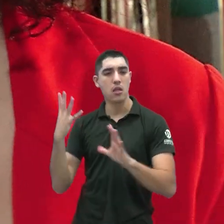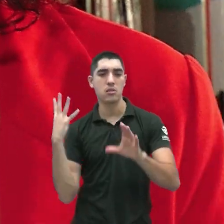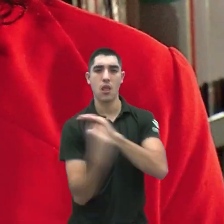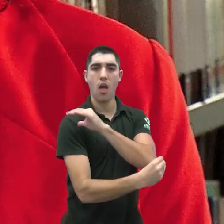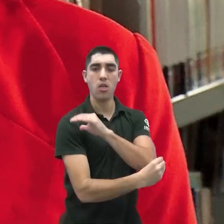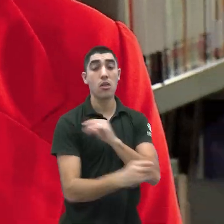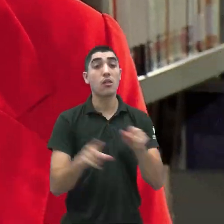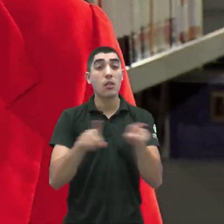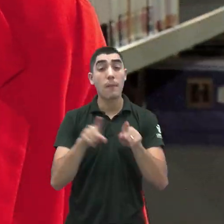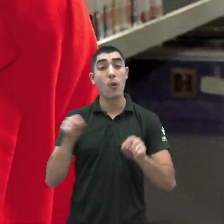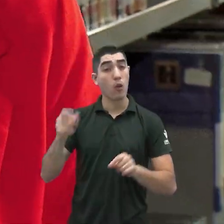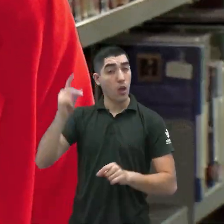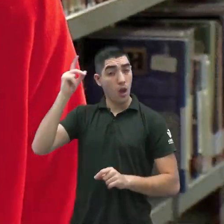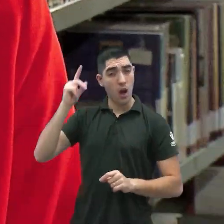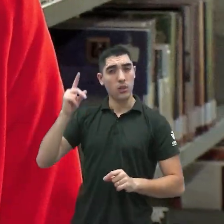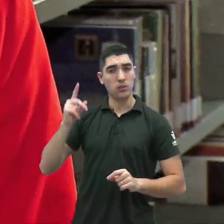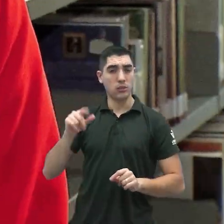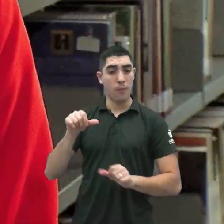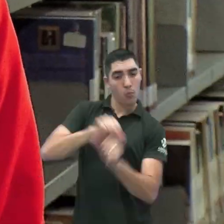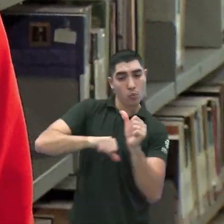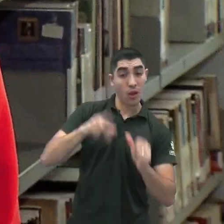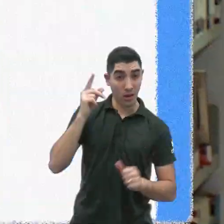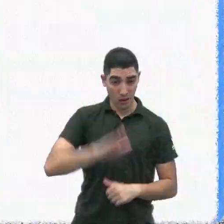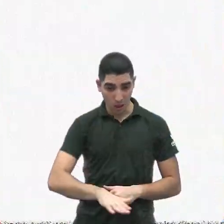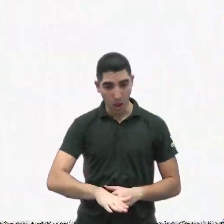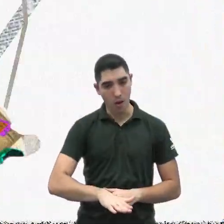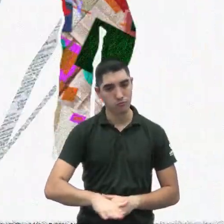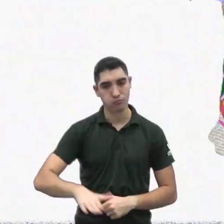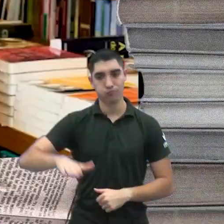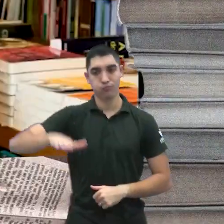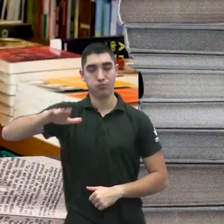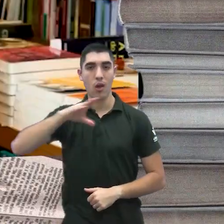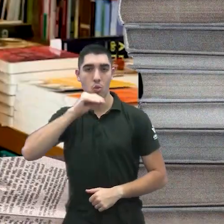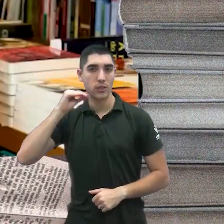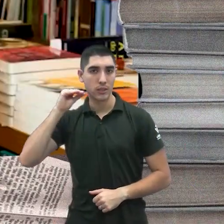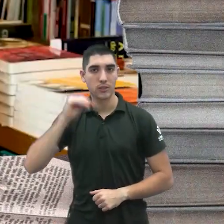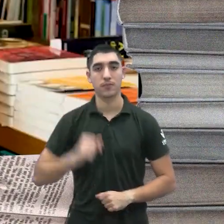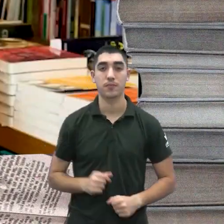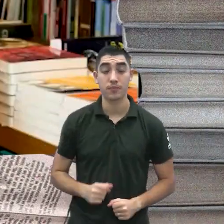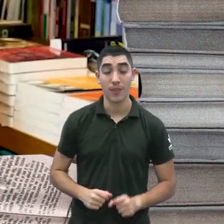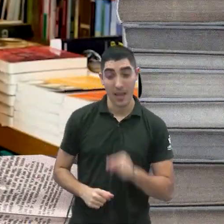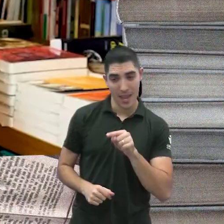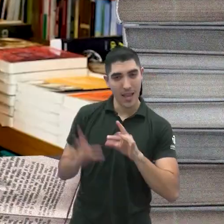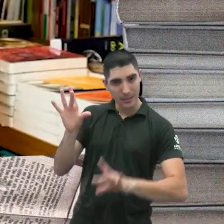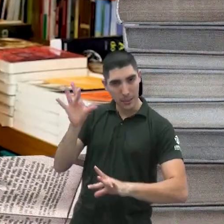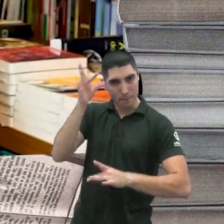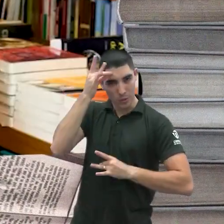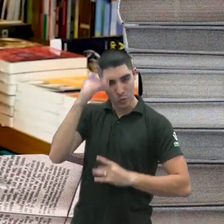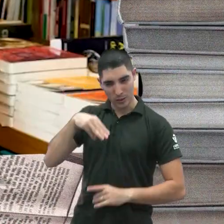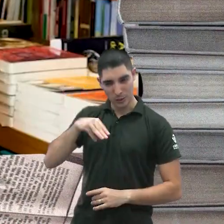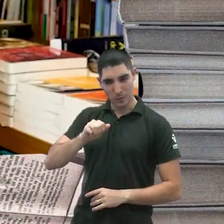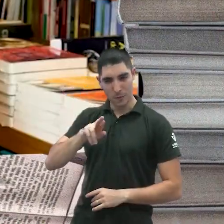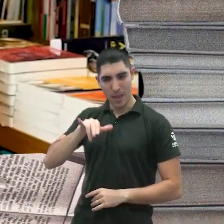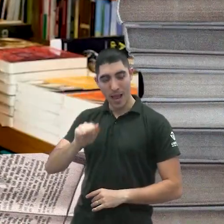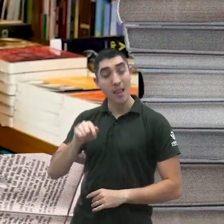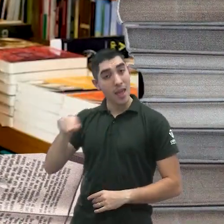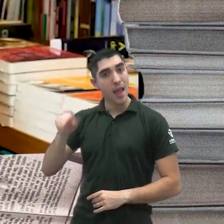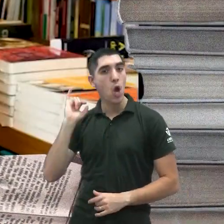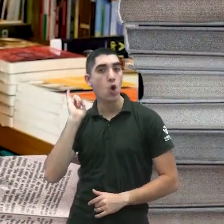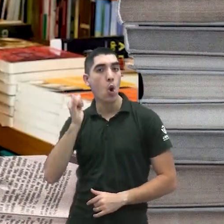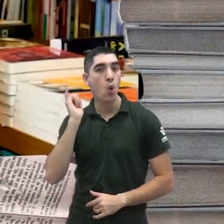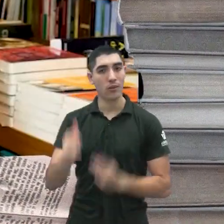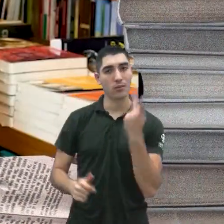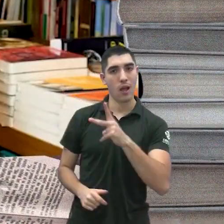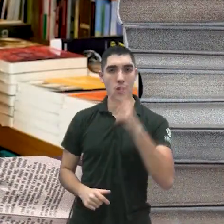em que deixa a infância para entrar na adolescência. Essa personagem narradora, ela